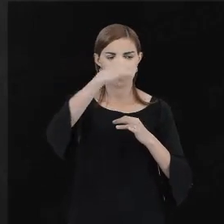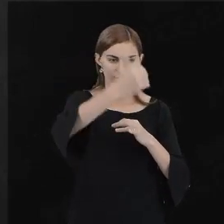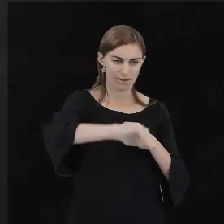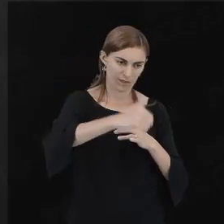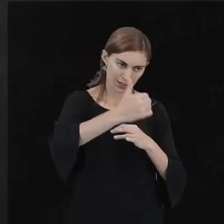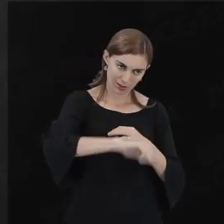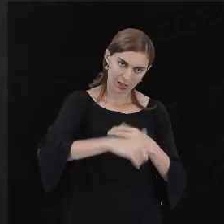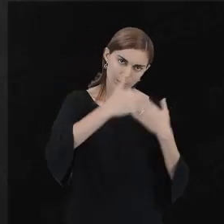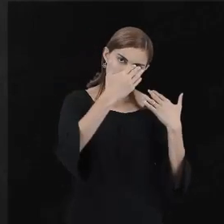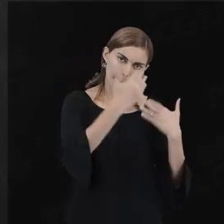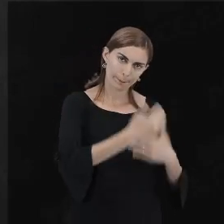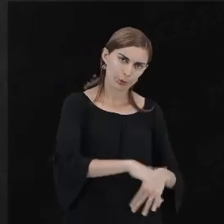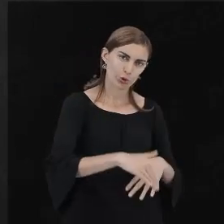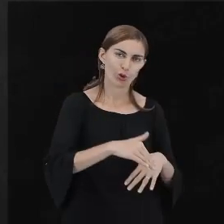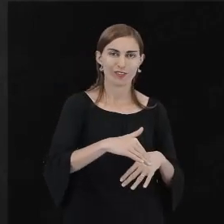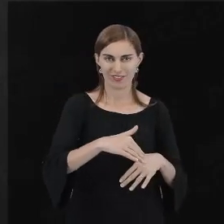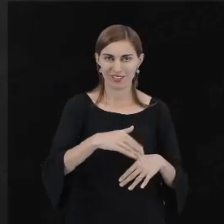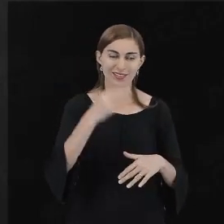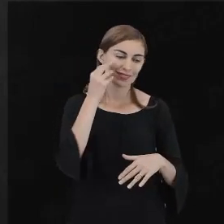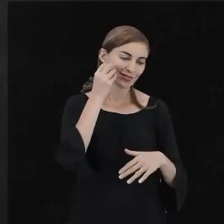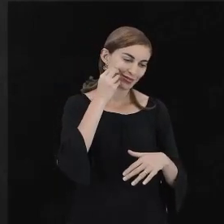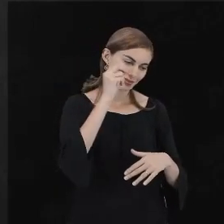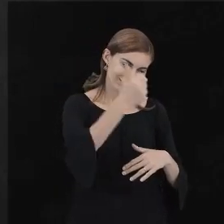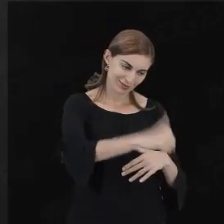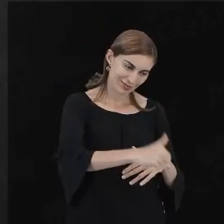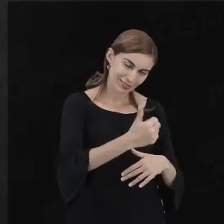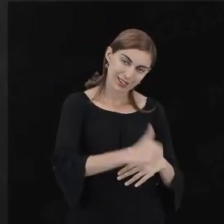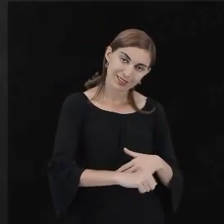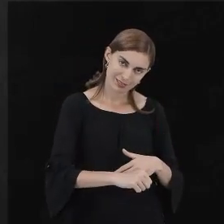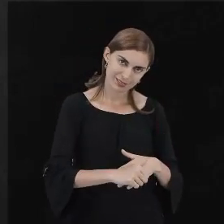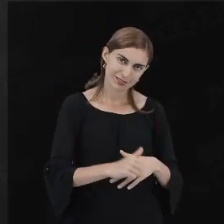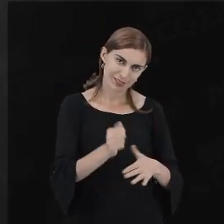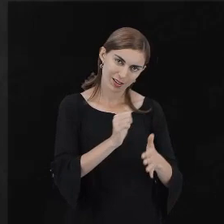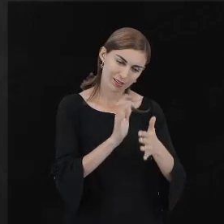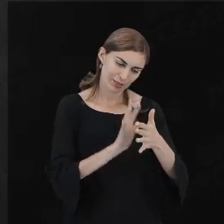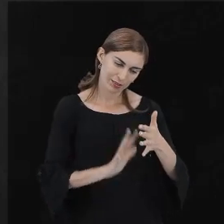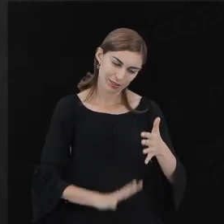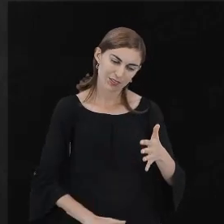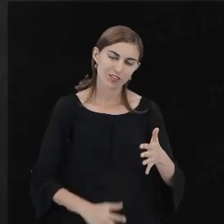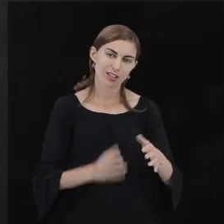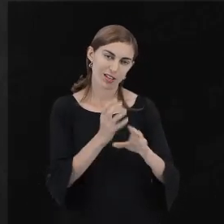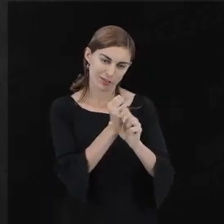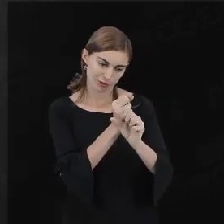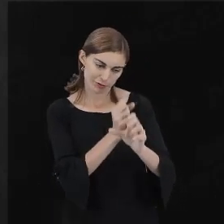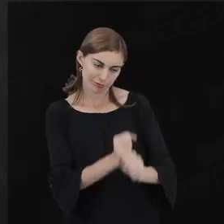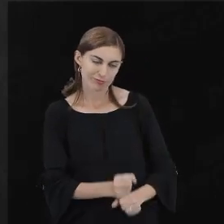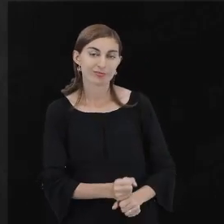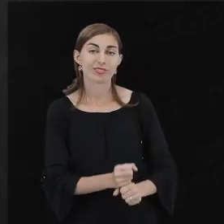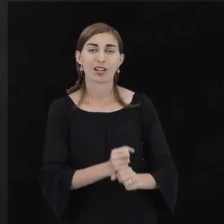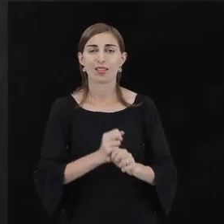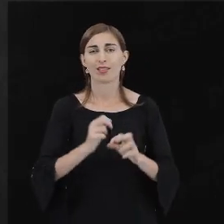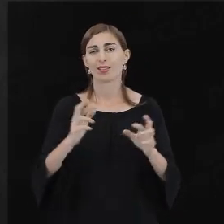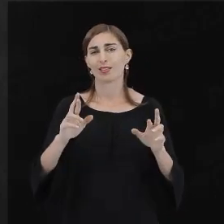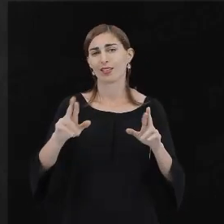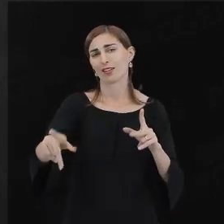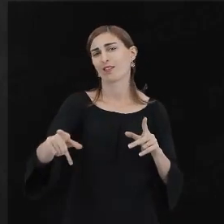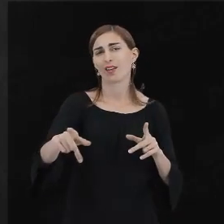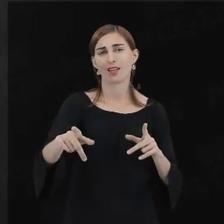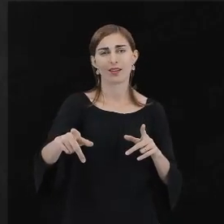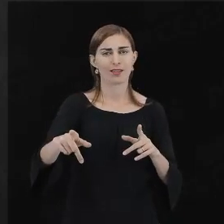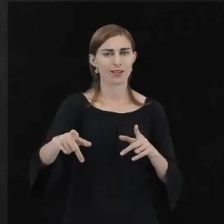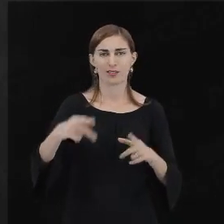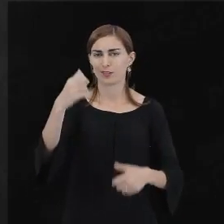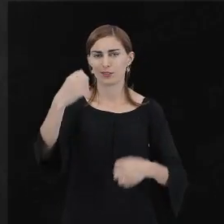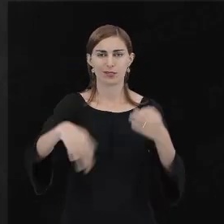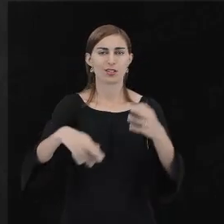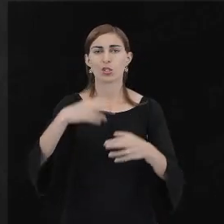é avaliado nas provas, dos testes, das atividades que serão pontuadas e receberão notação, é muito diferente,